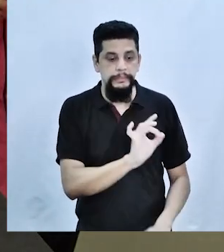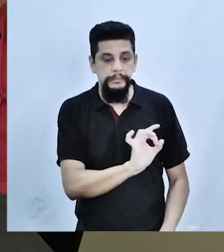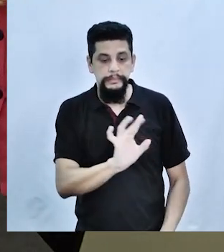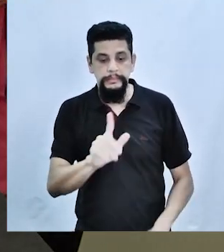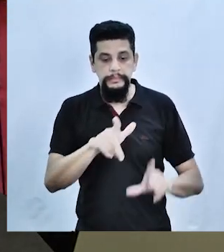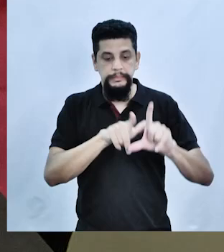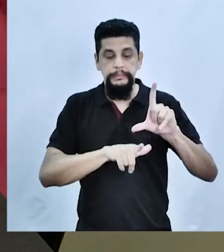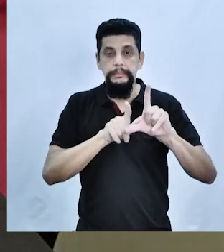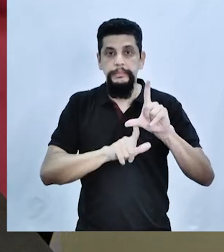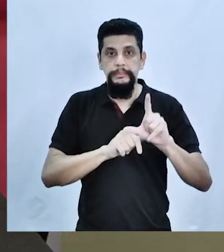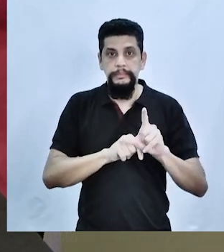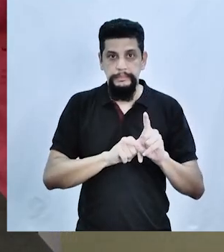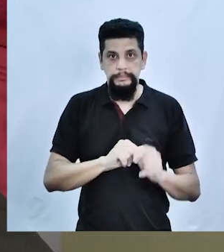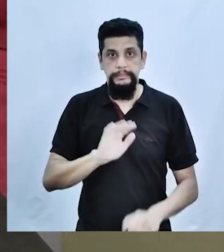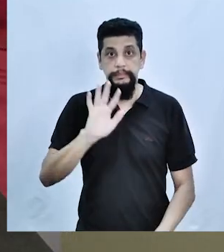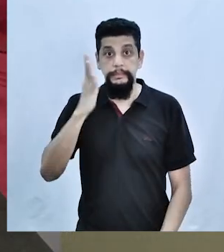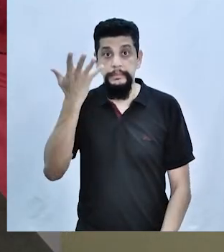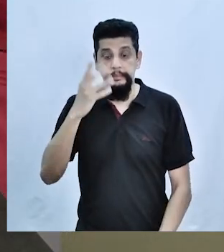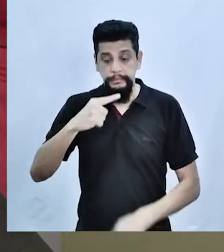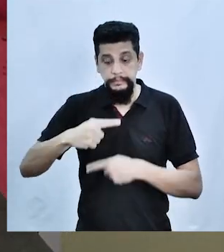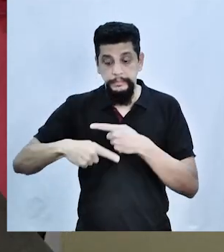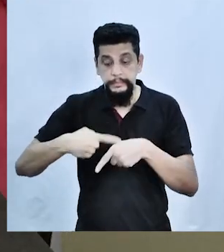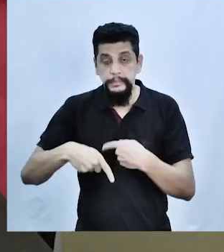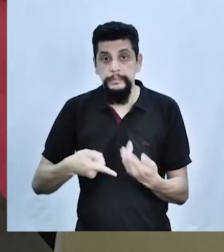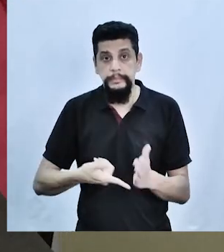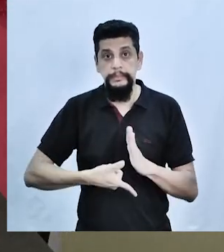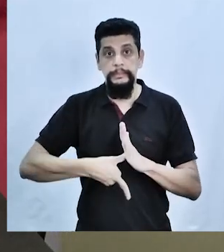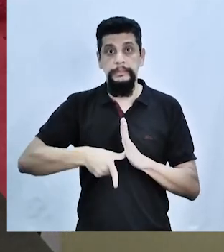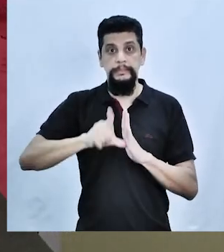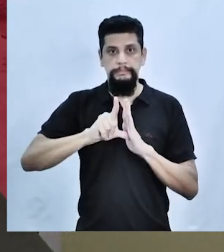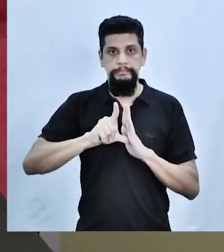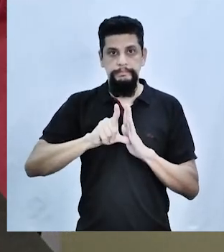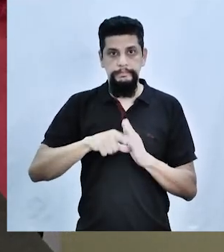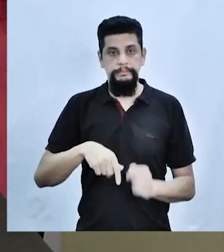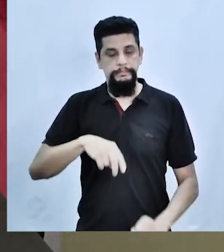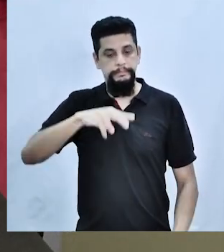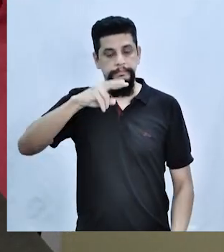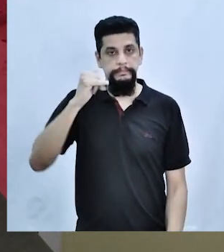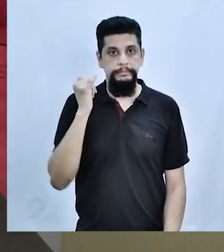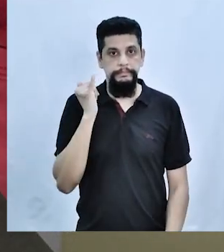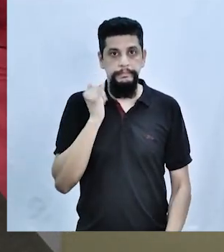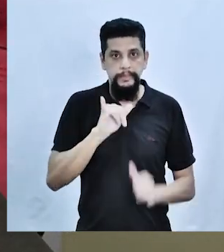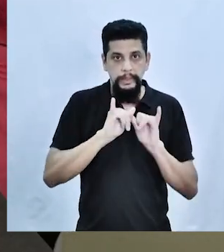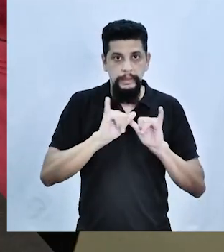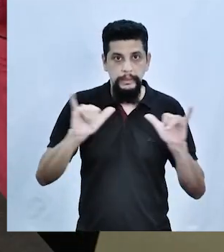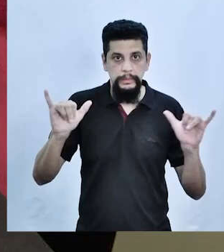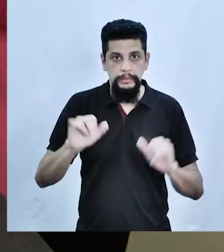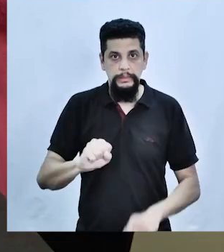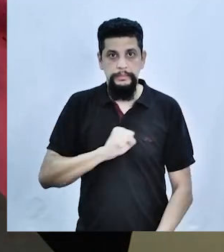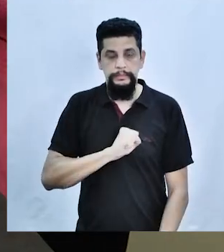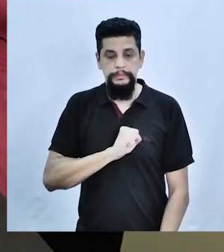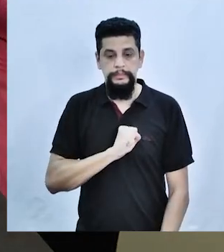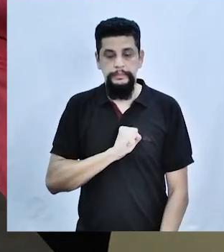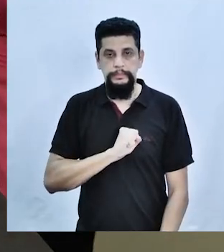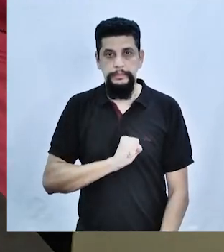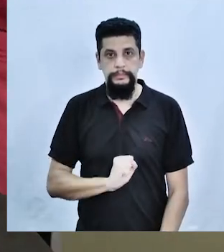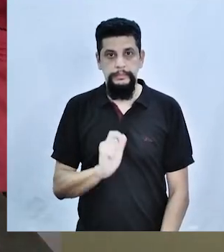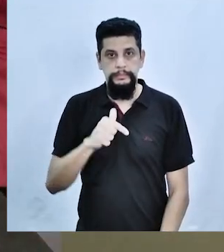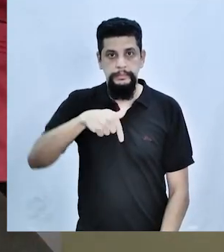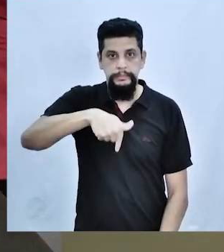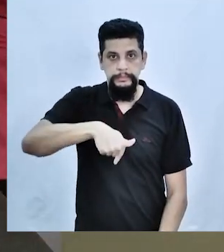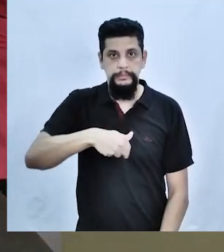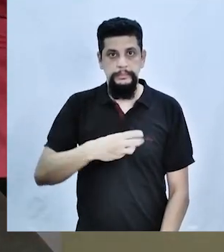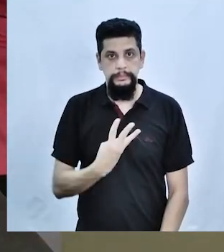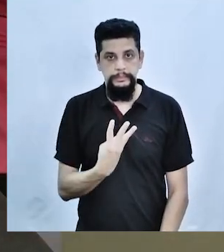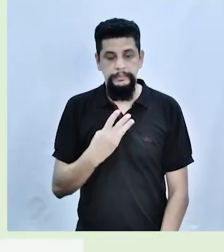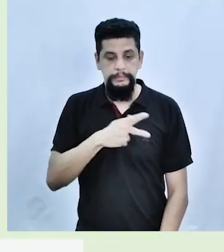essas letras. E isso vai acontecer daqui a pouquinho. Antes, nós vamos contar que lá na aula